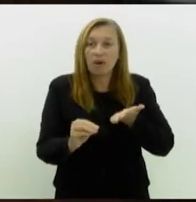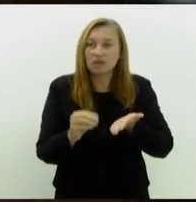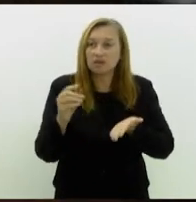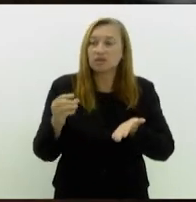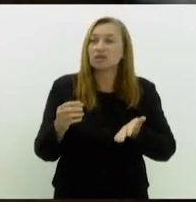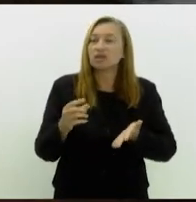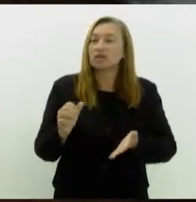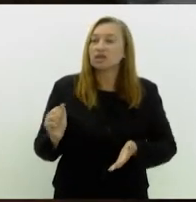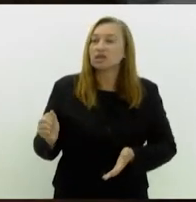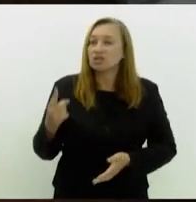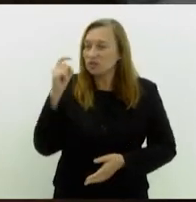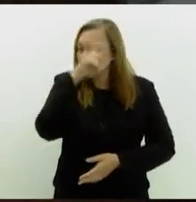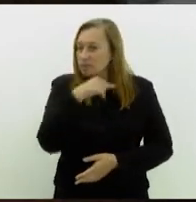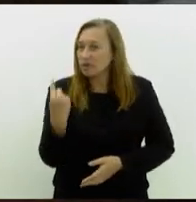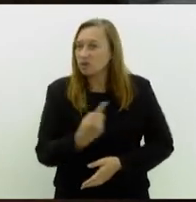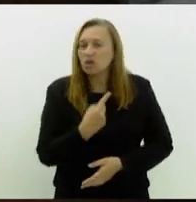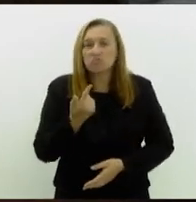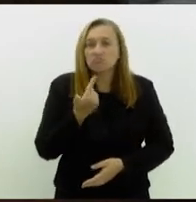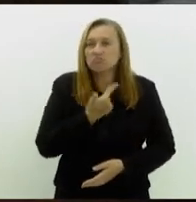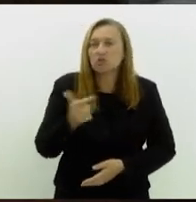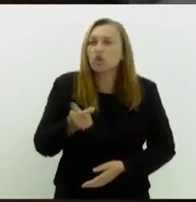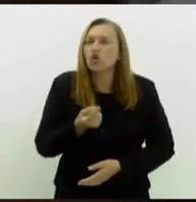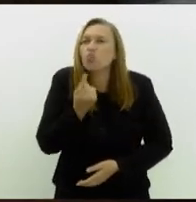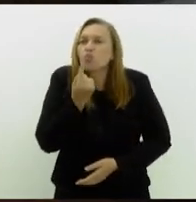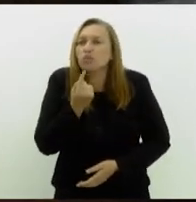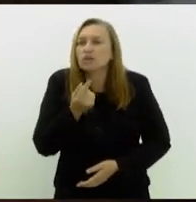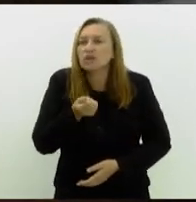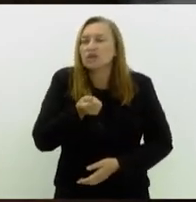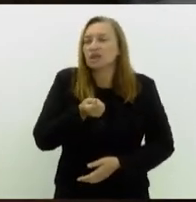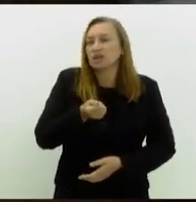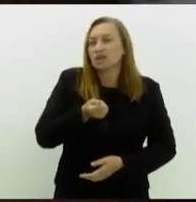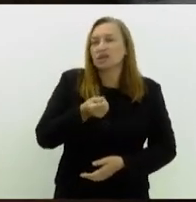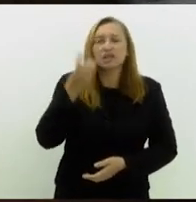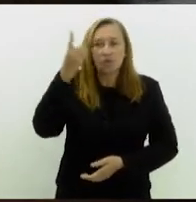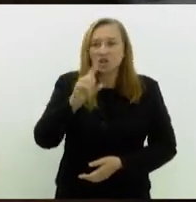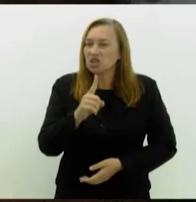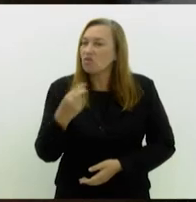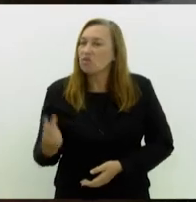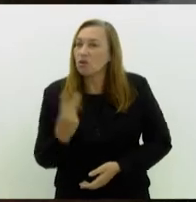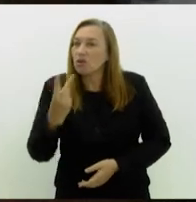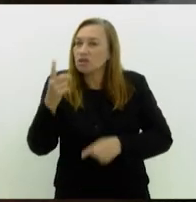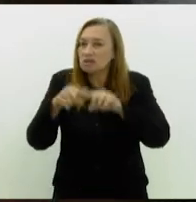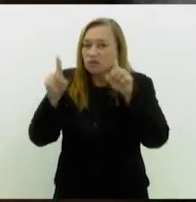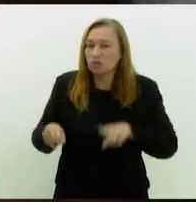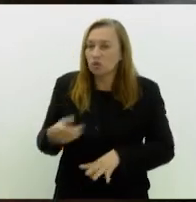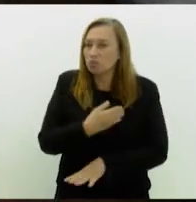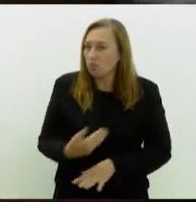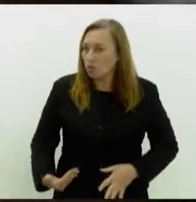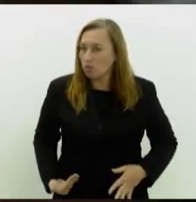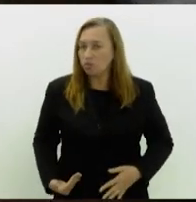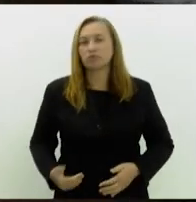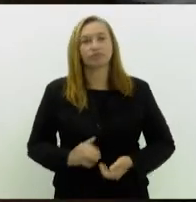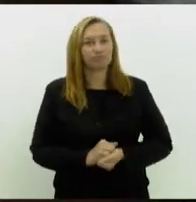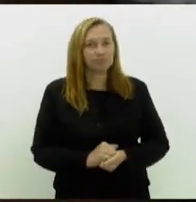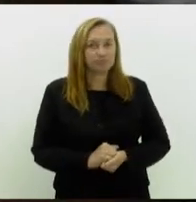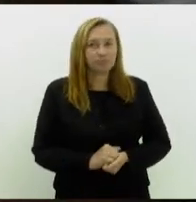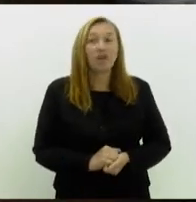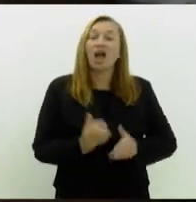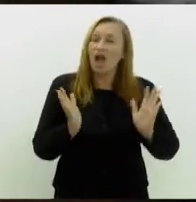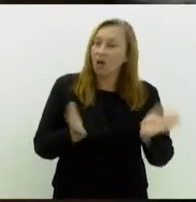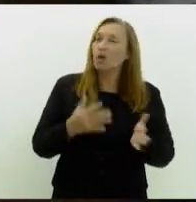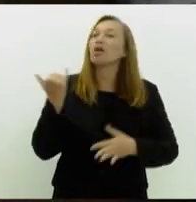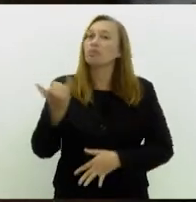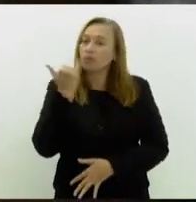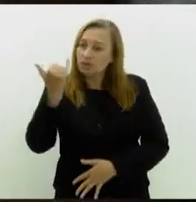nós não tem nenhum Deputado nessa casa que não valorize os serviços de qualidade que são prestados pelo Servidor Público agora é